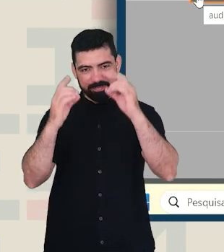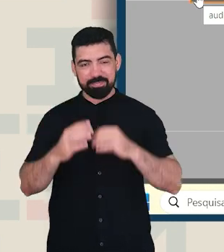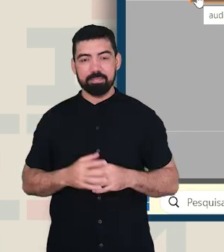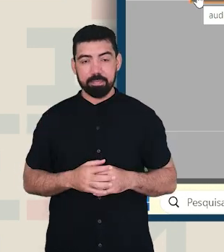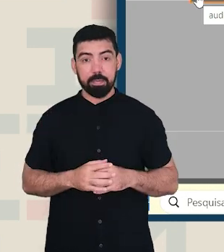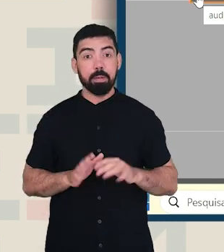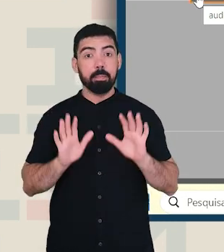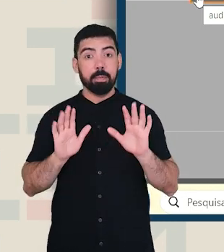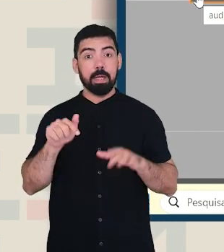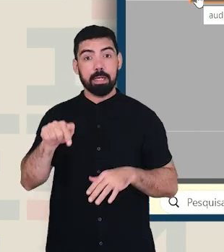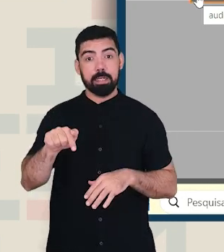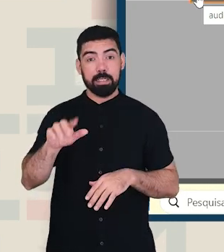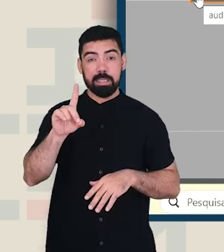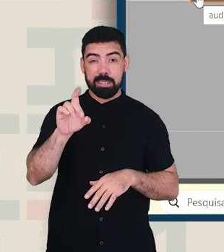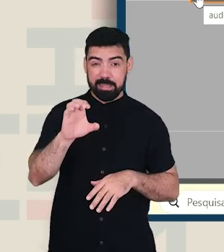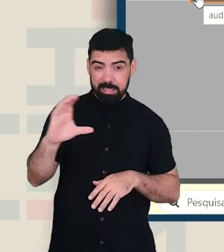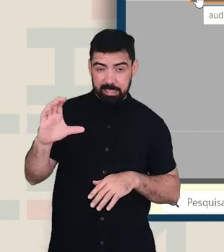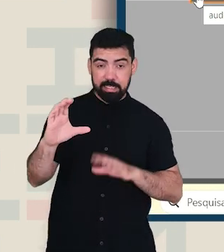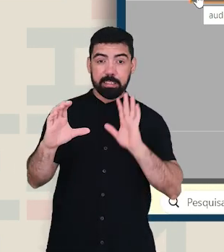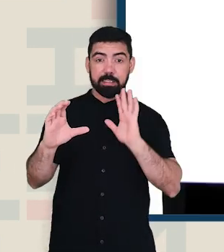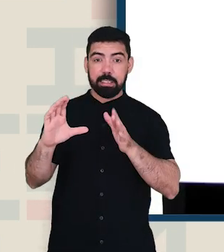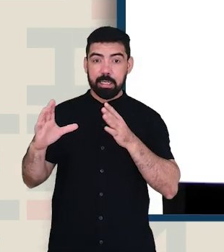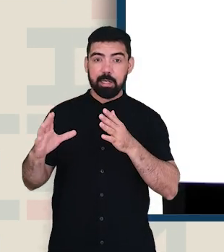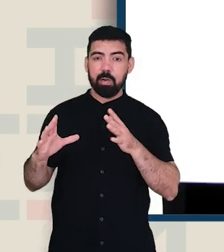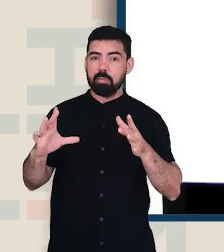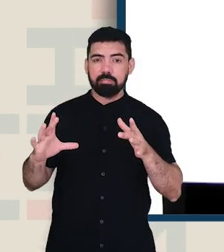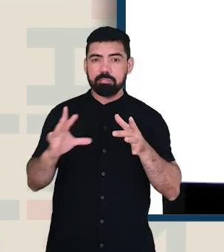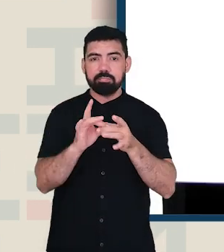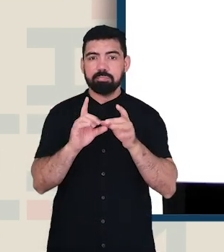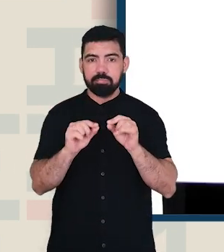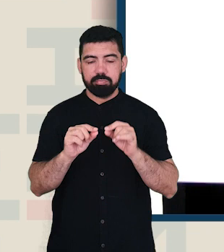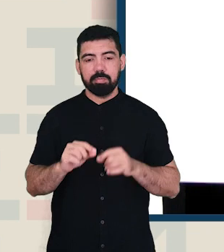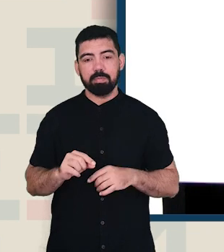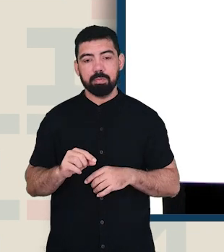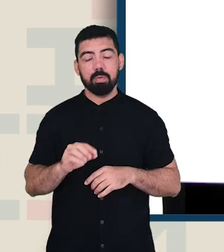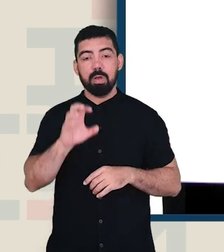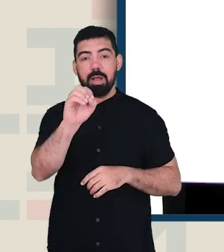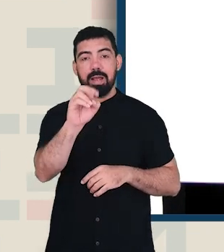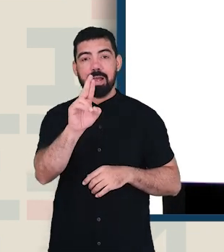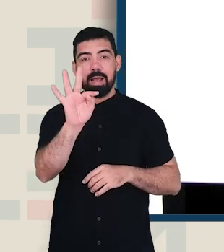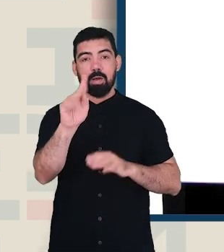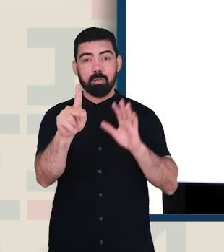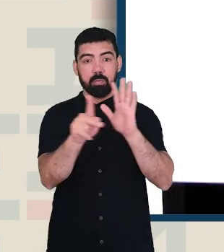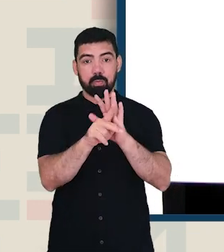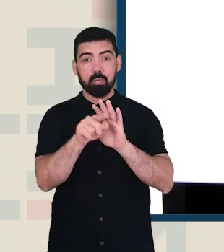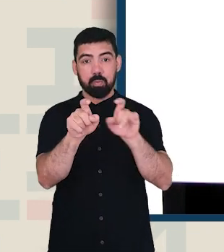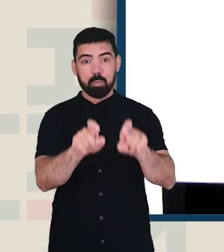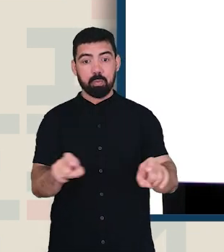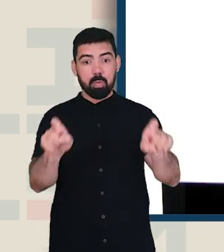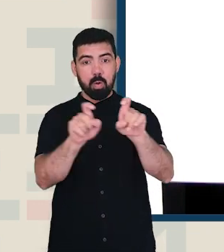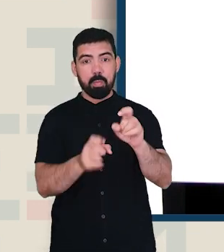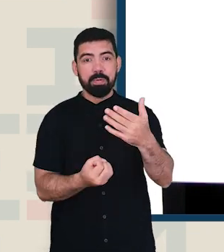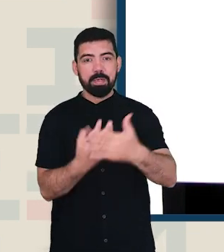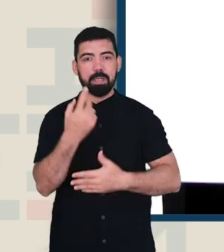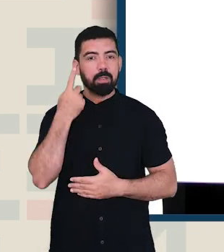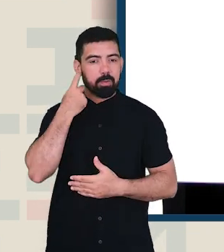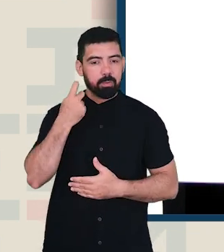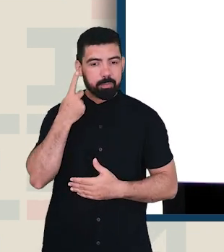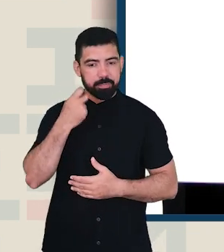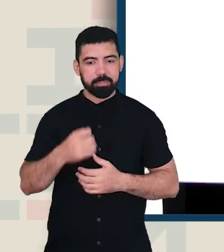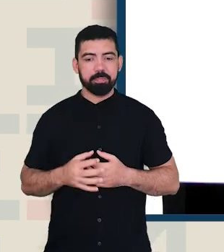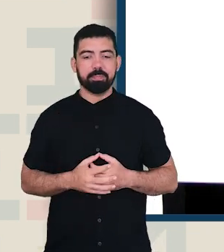Mas esse DAC já conecta com a saída do computador para dar o som.